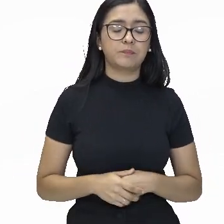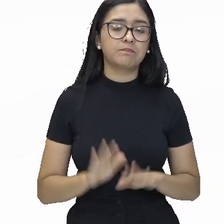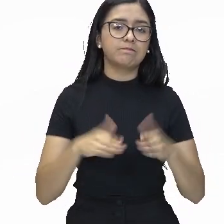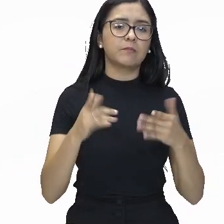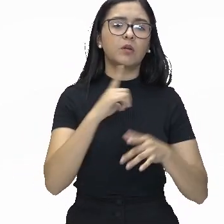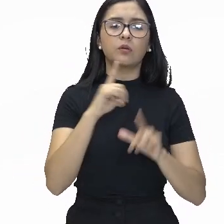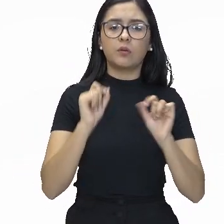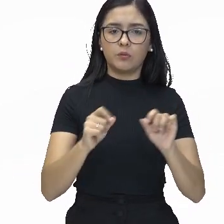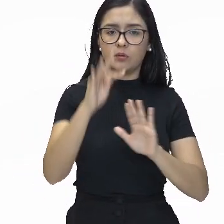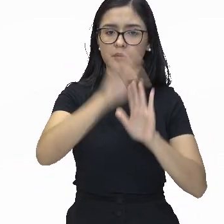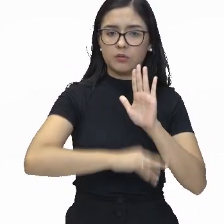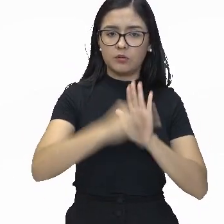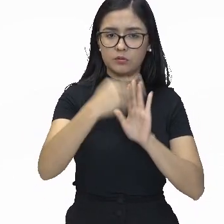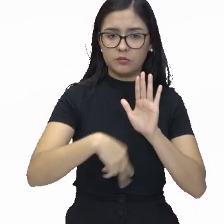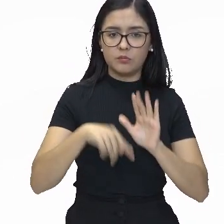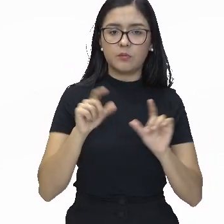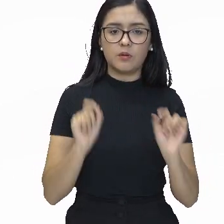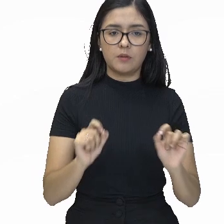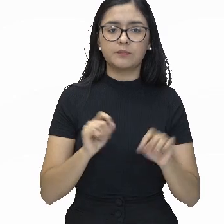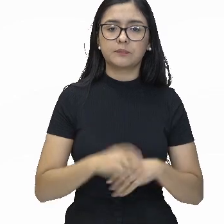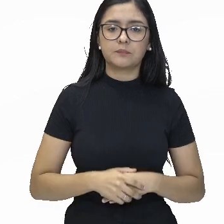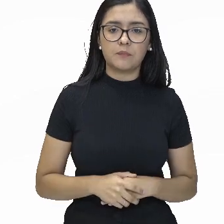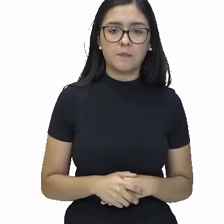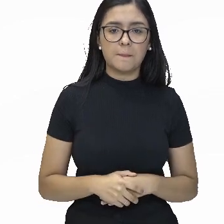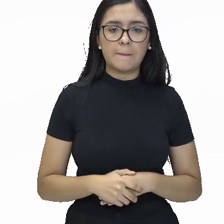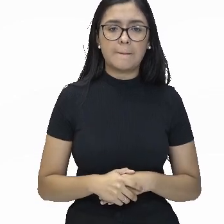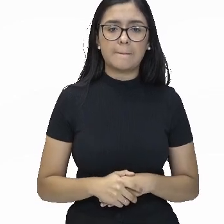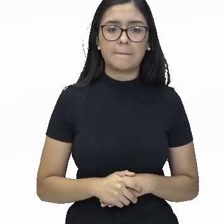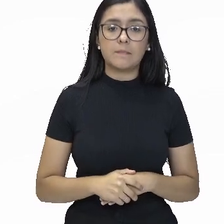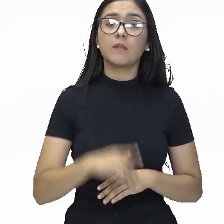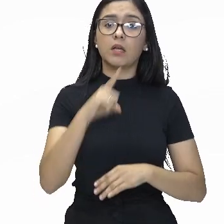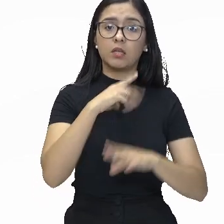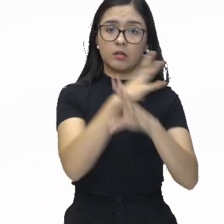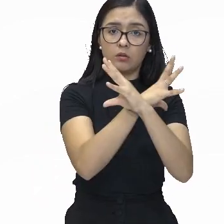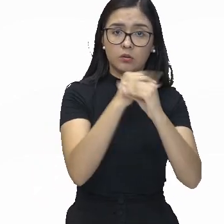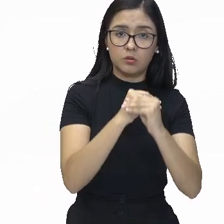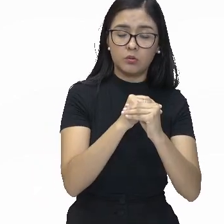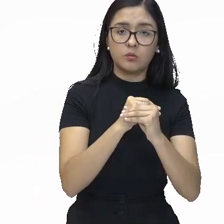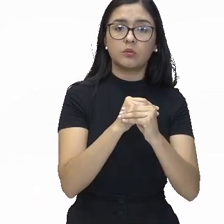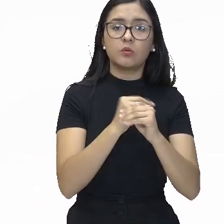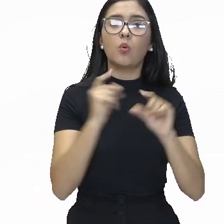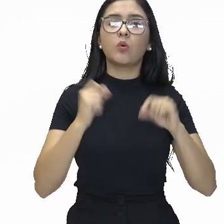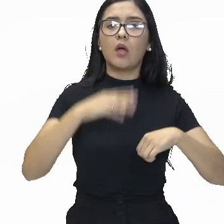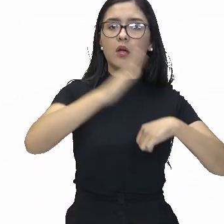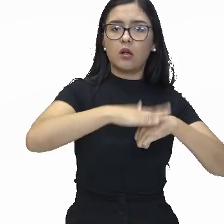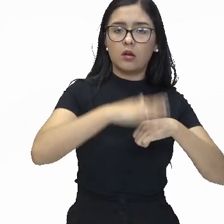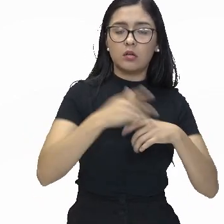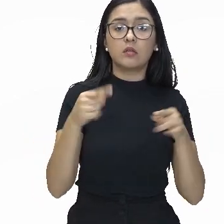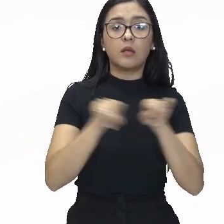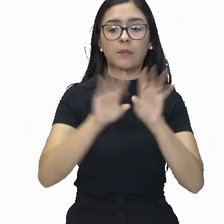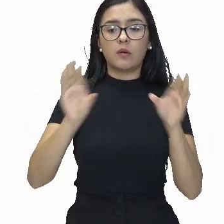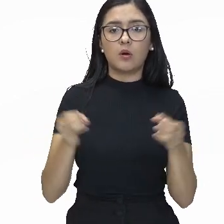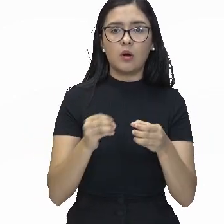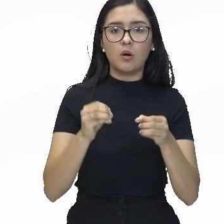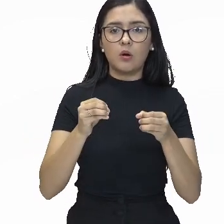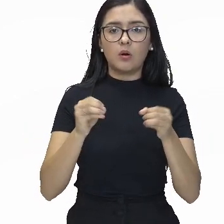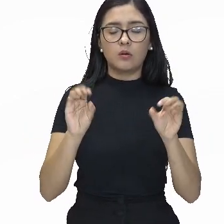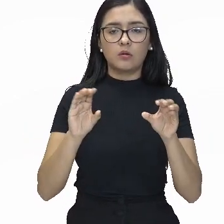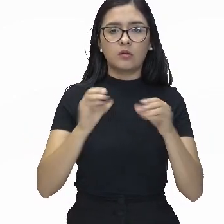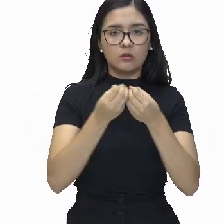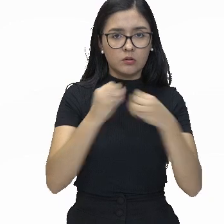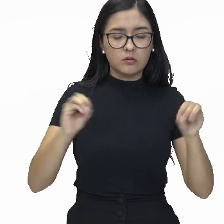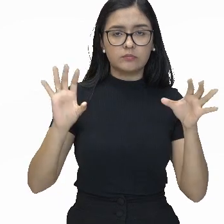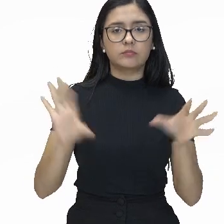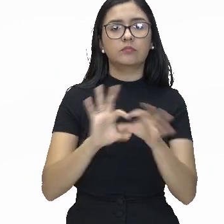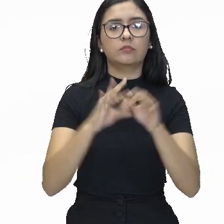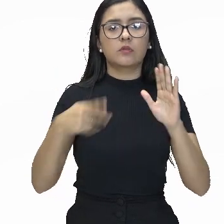temos aí, gente, tanto conjunção coordenativa como subordinativa e